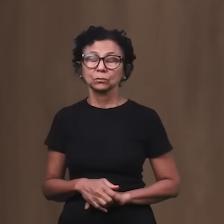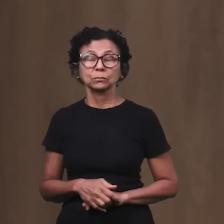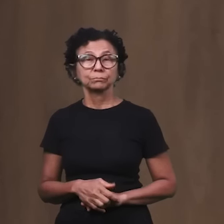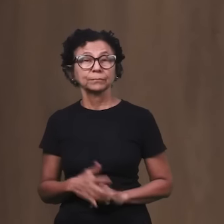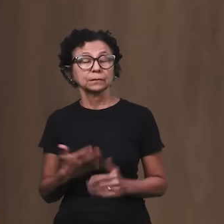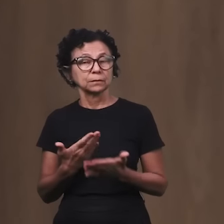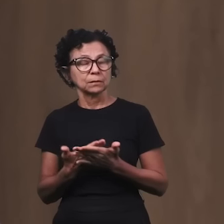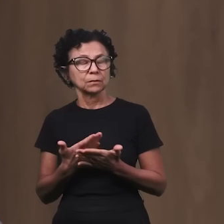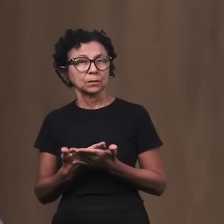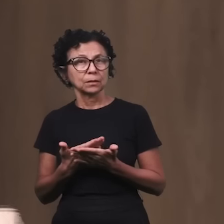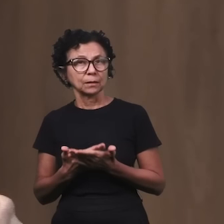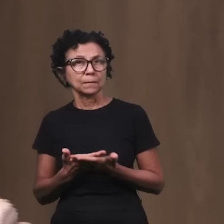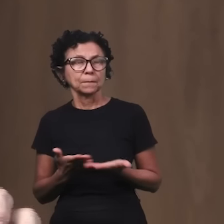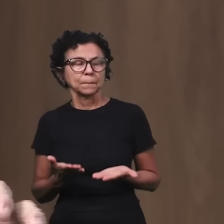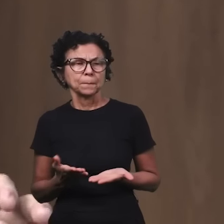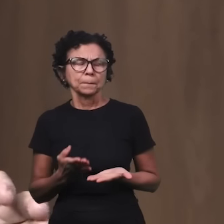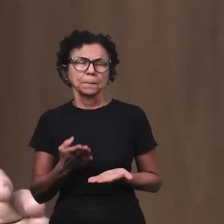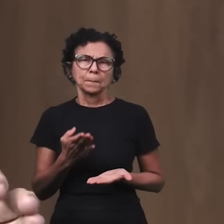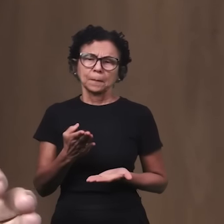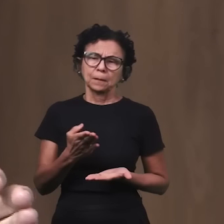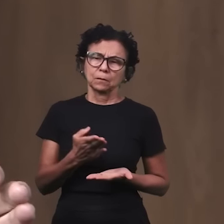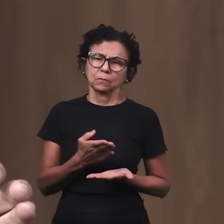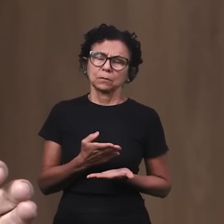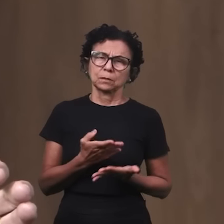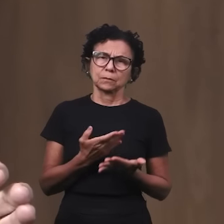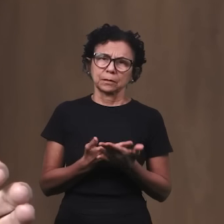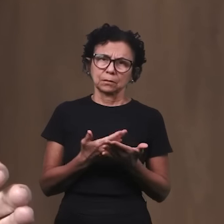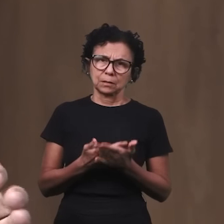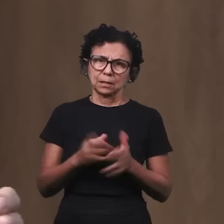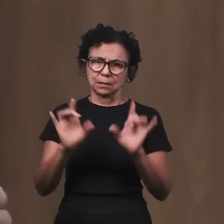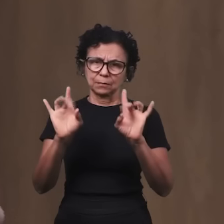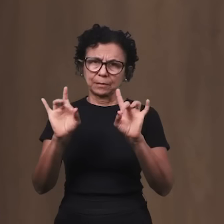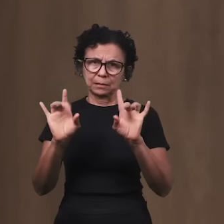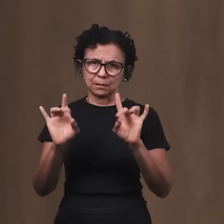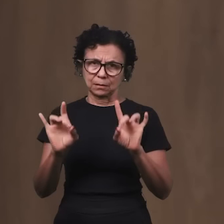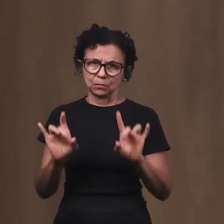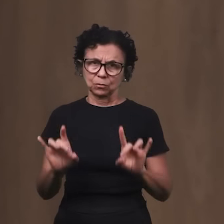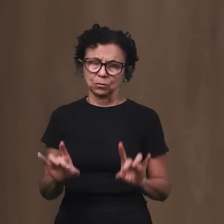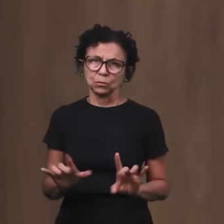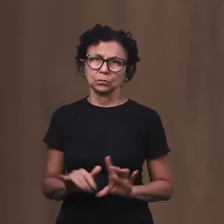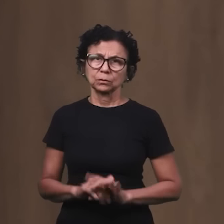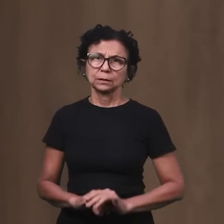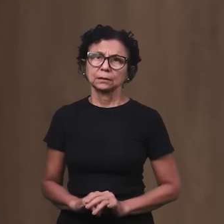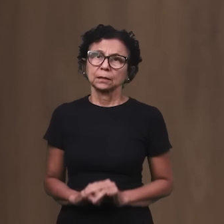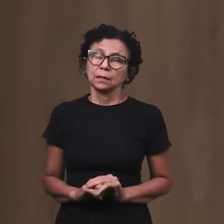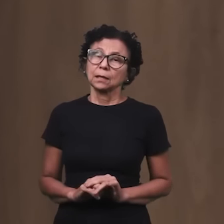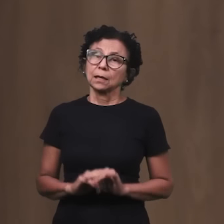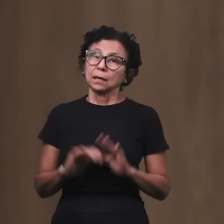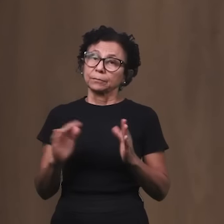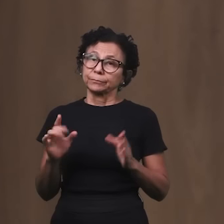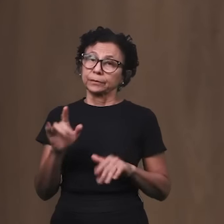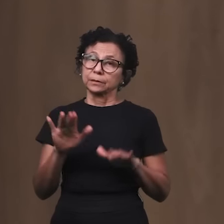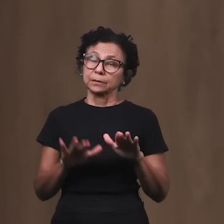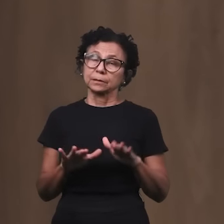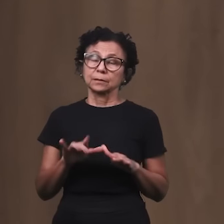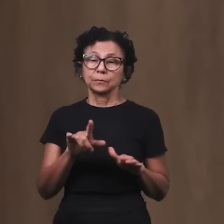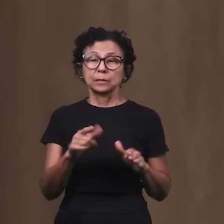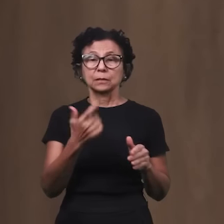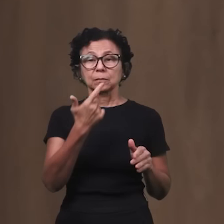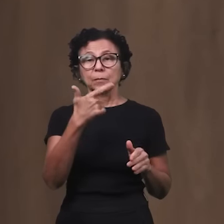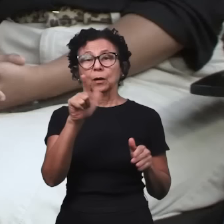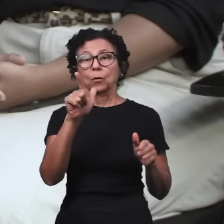você estudar. Porque quando você vai estudar, fazer especializações, às vezes requer deslocamento seu para